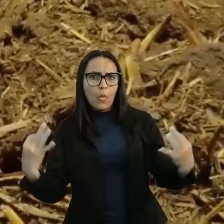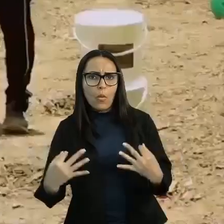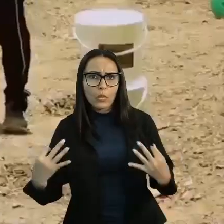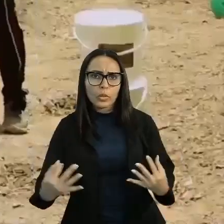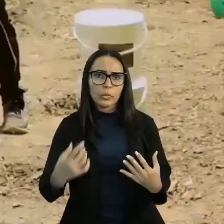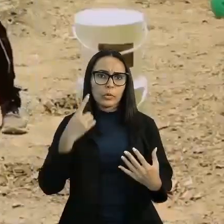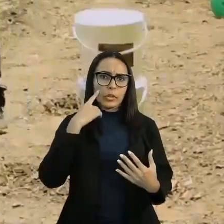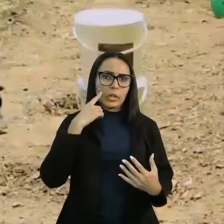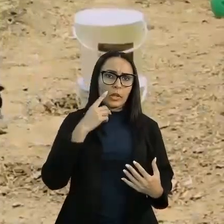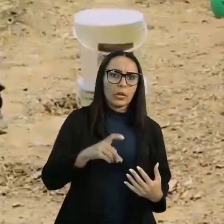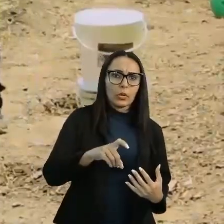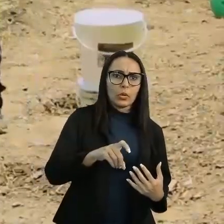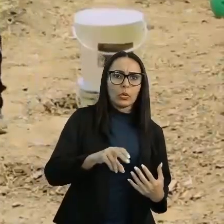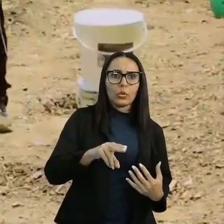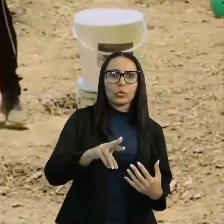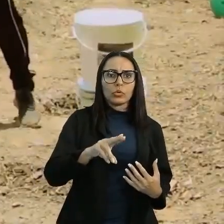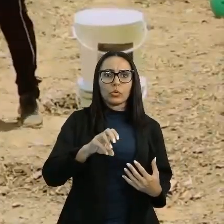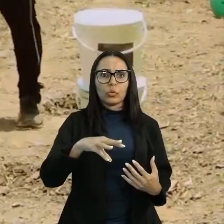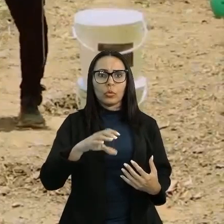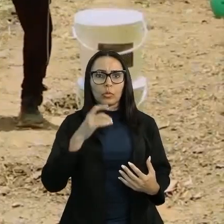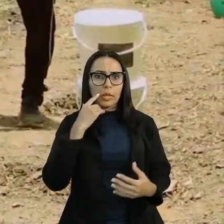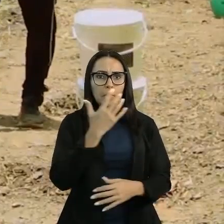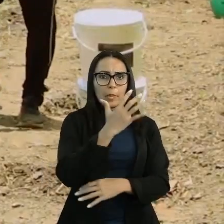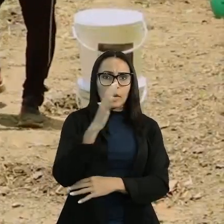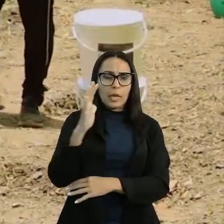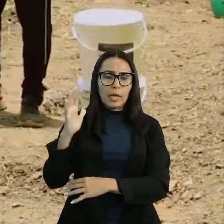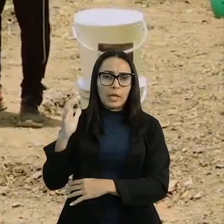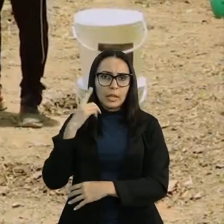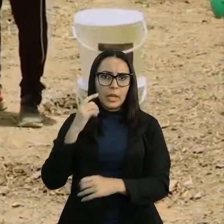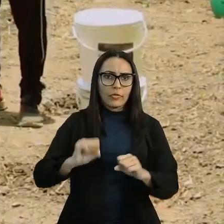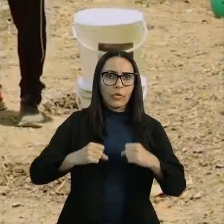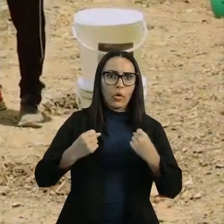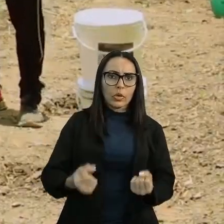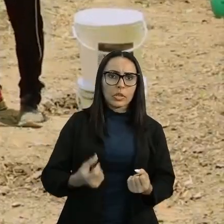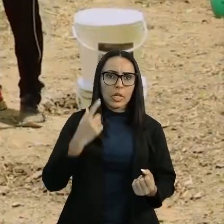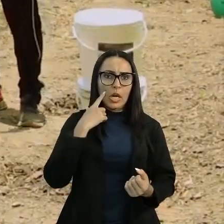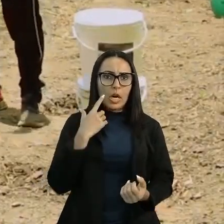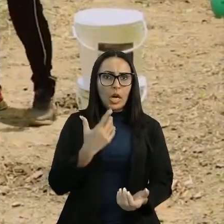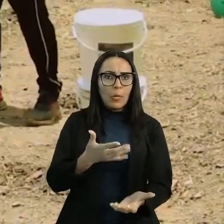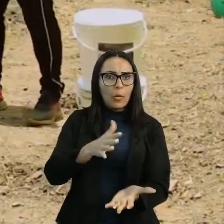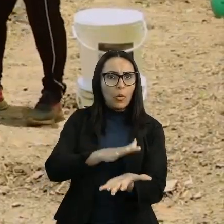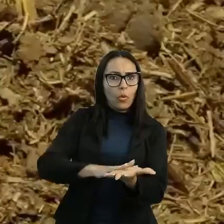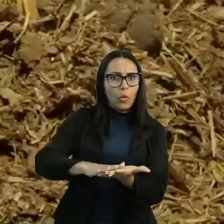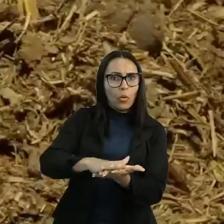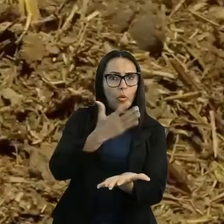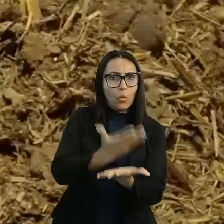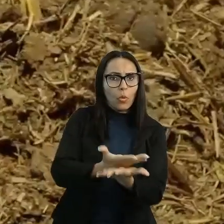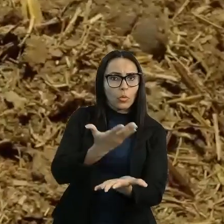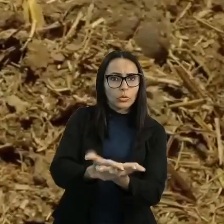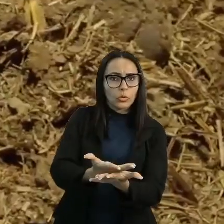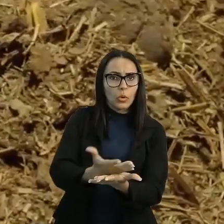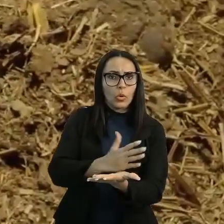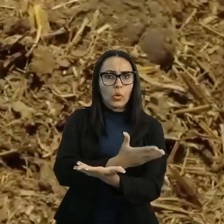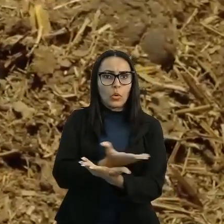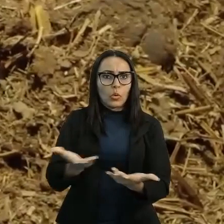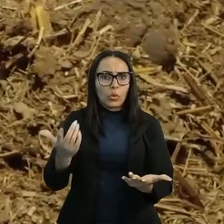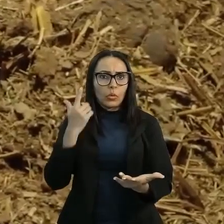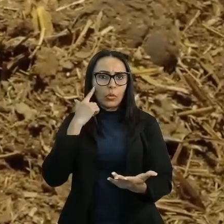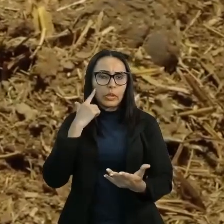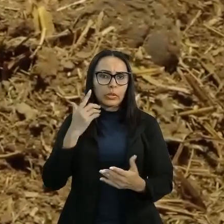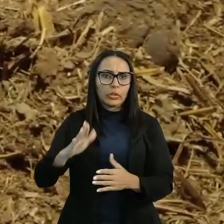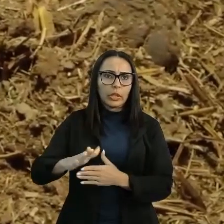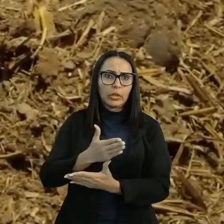um extra, porque como moramos numa comunidade e tem vaca, jumento, cavalo, esses outros animais, usamos